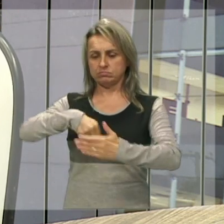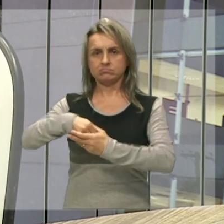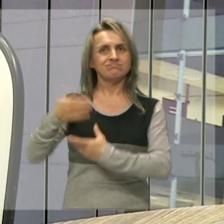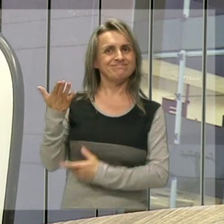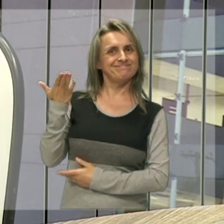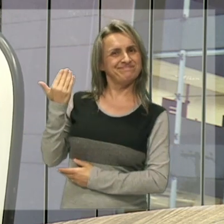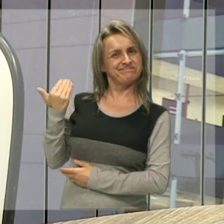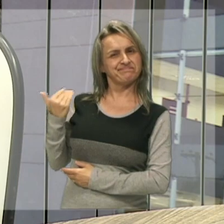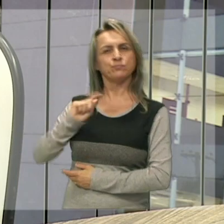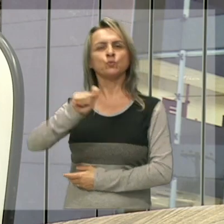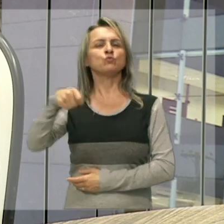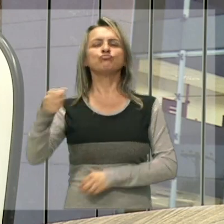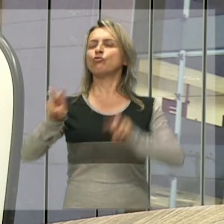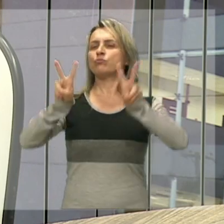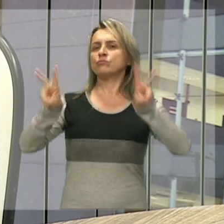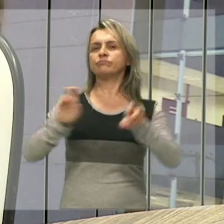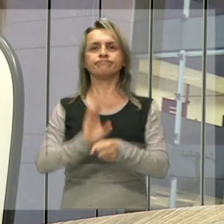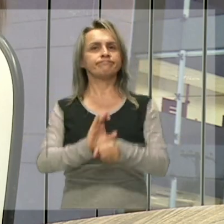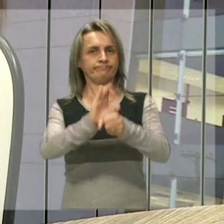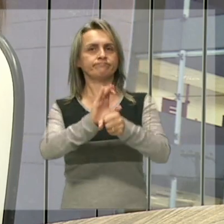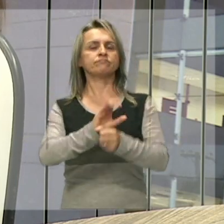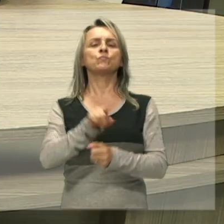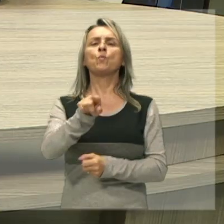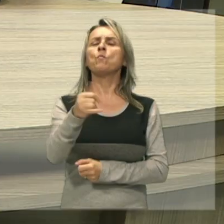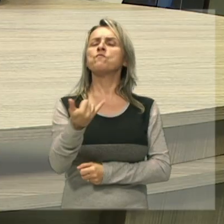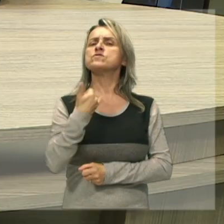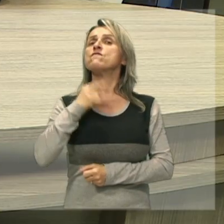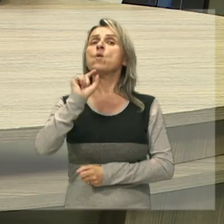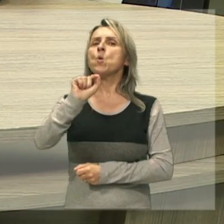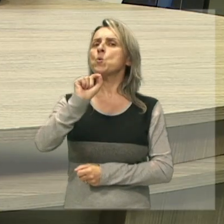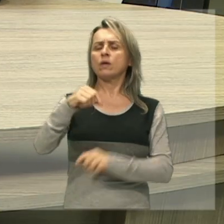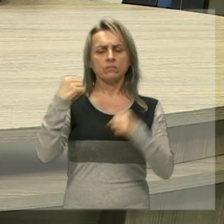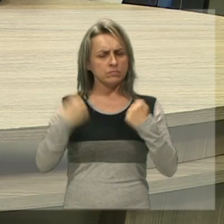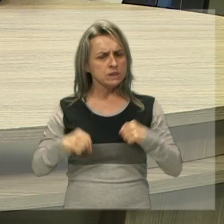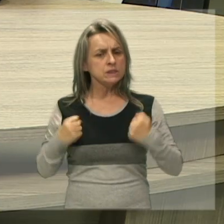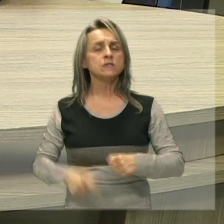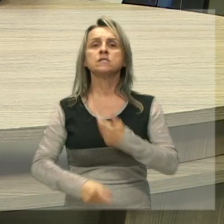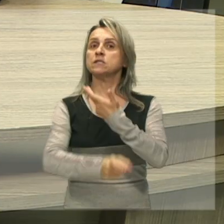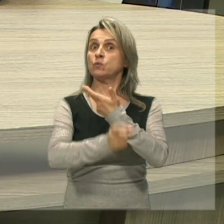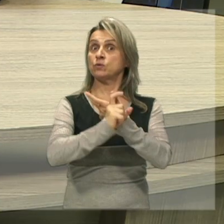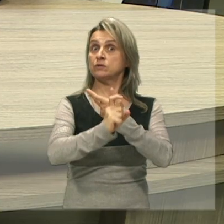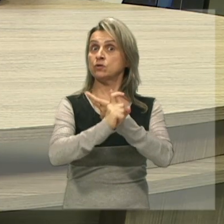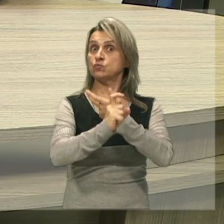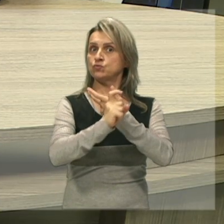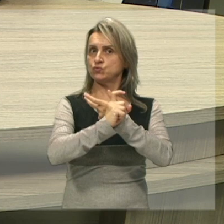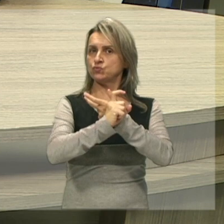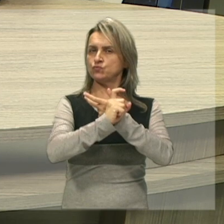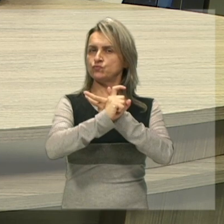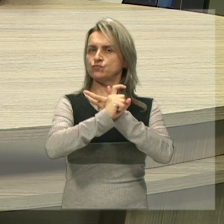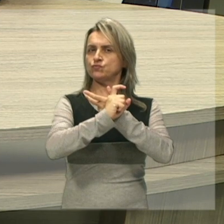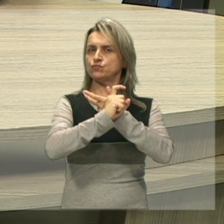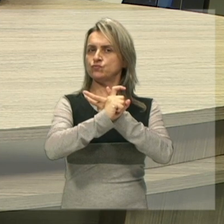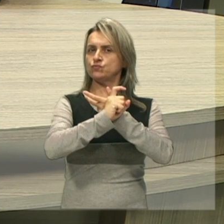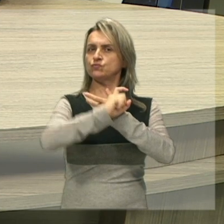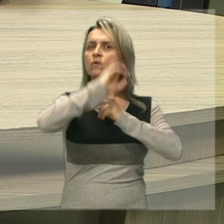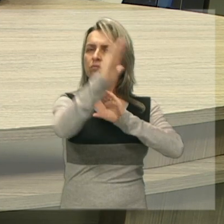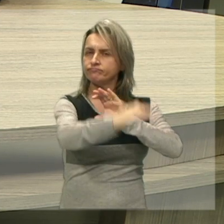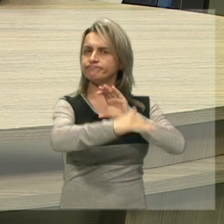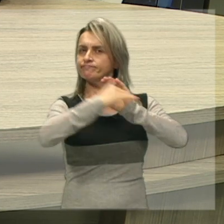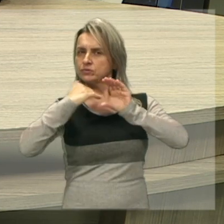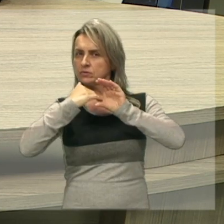mesmo, que seria necessário que o executivo encaminhe aqui para a Câmara um